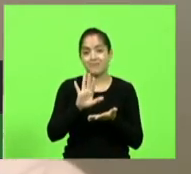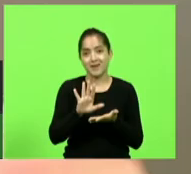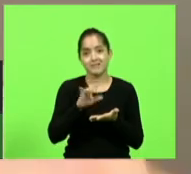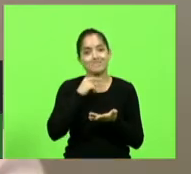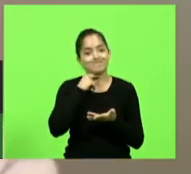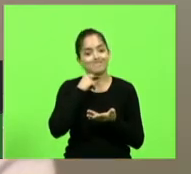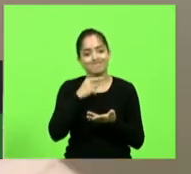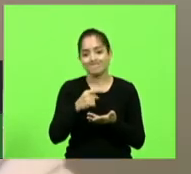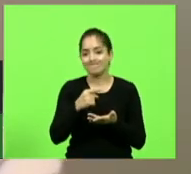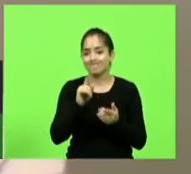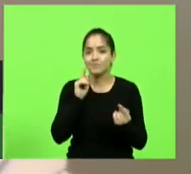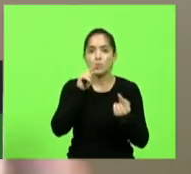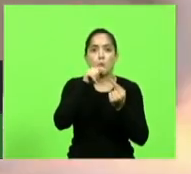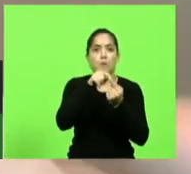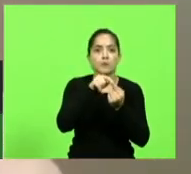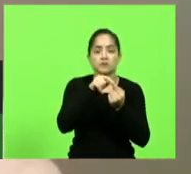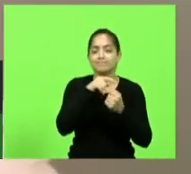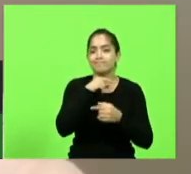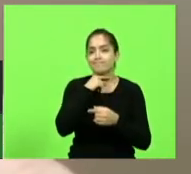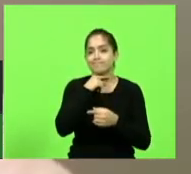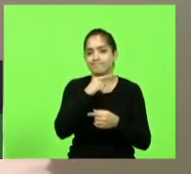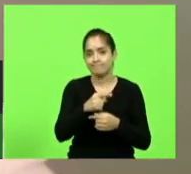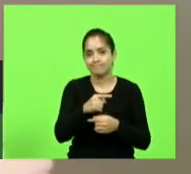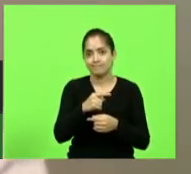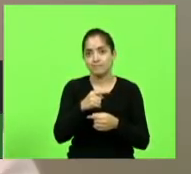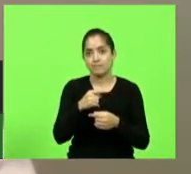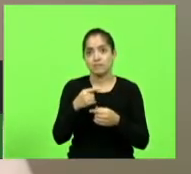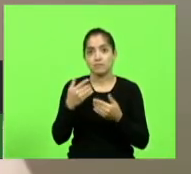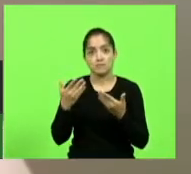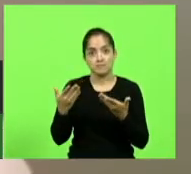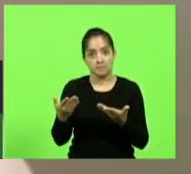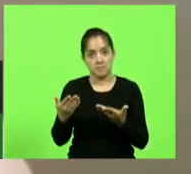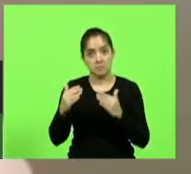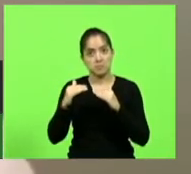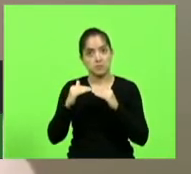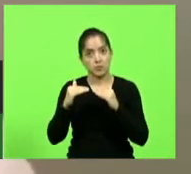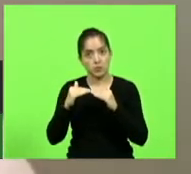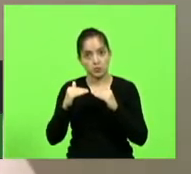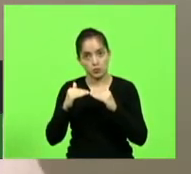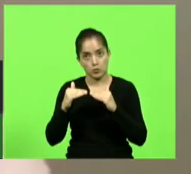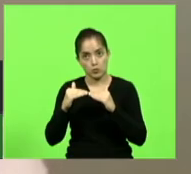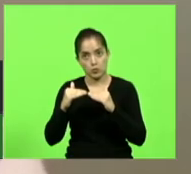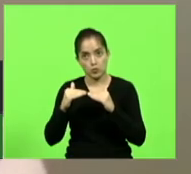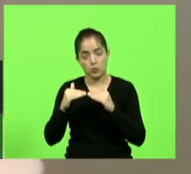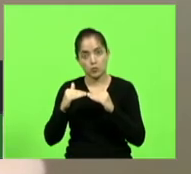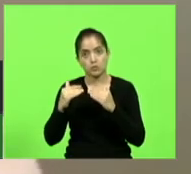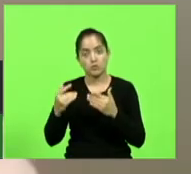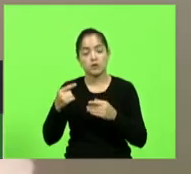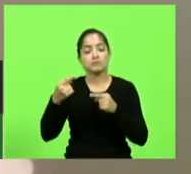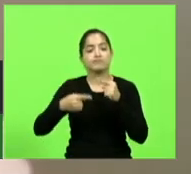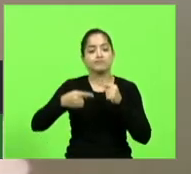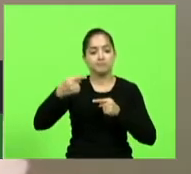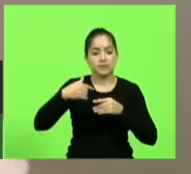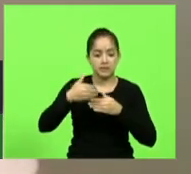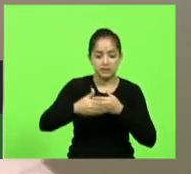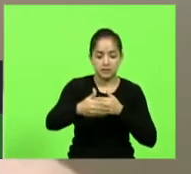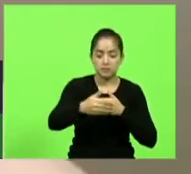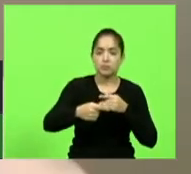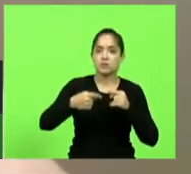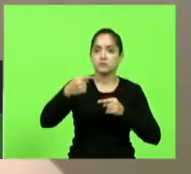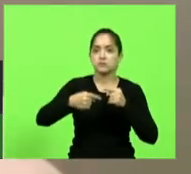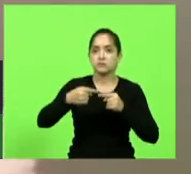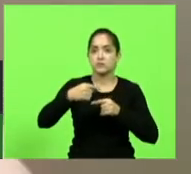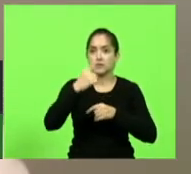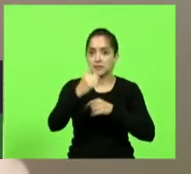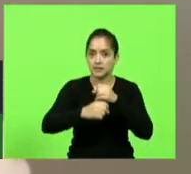atingir o objetivo aqui. Eu posso hoje fazer um acordo e nós voltarmos a debater isso quando daqui a um